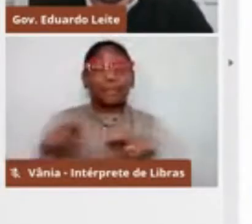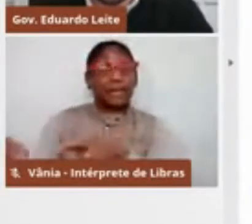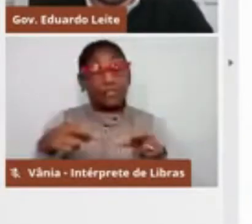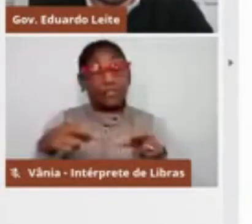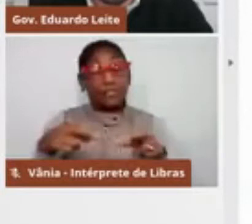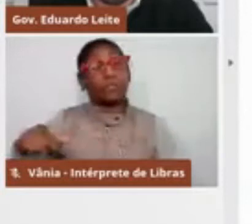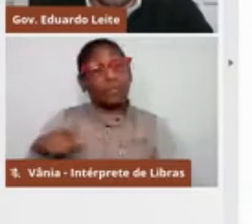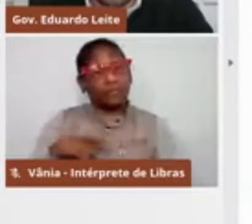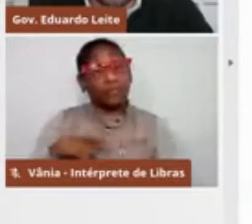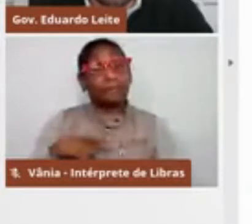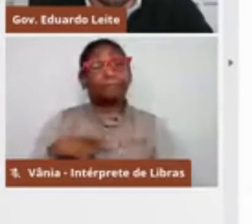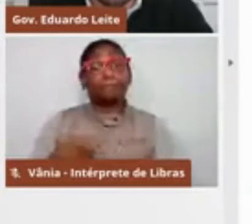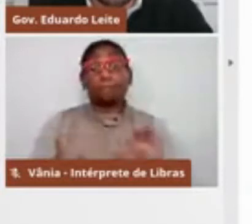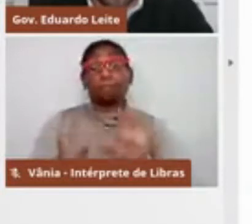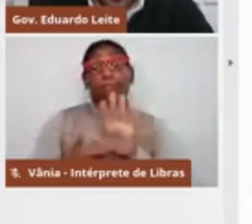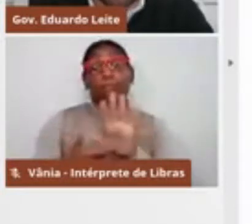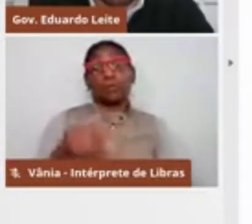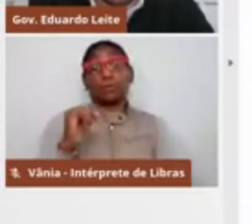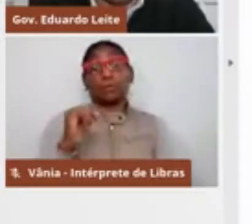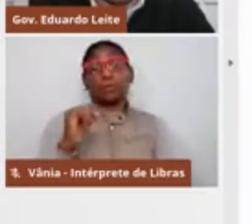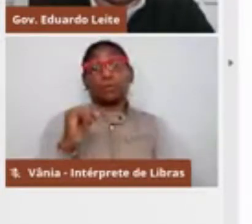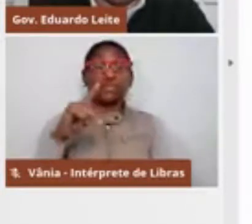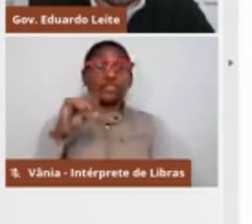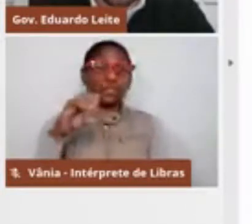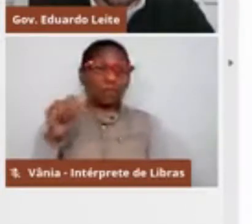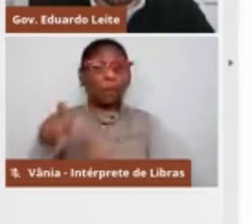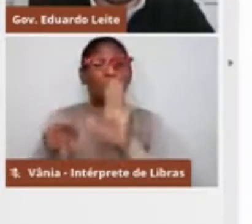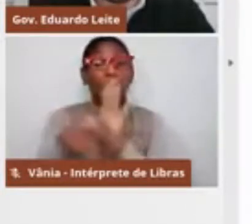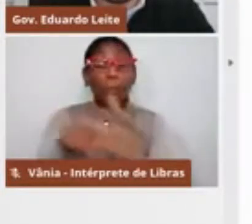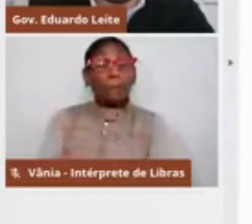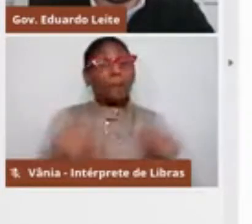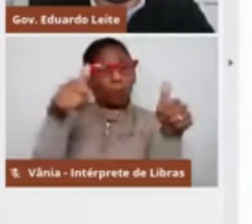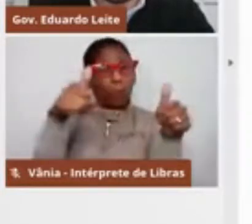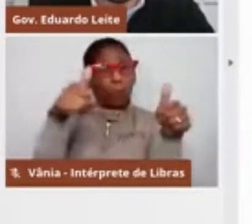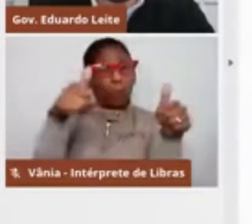vezes, indicadores seus que melhoraram. Na região de Santo Ângelo, por